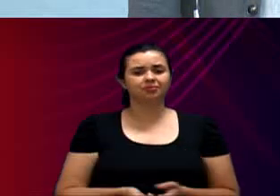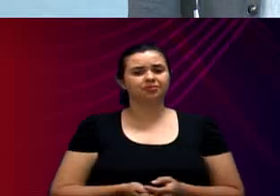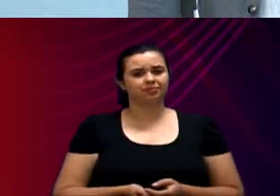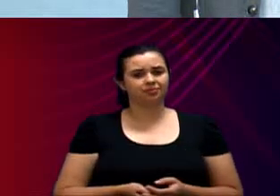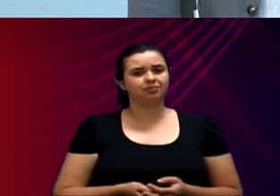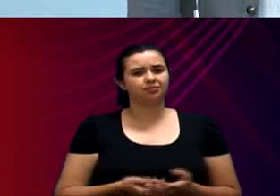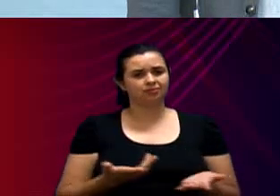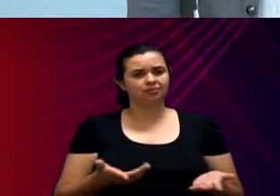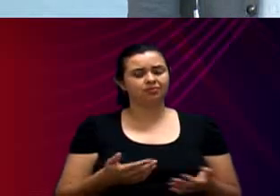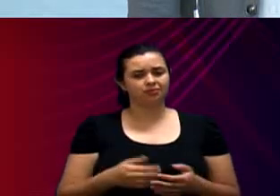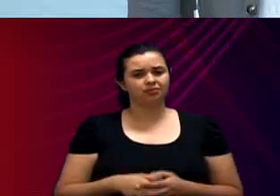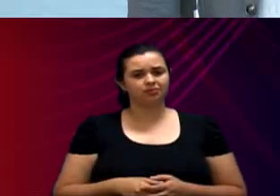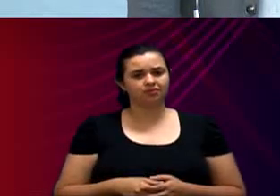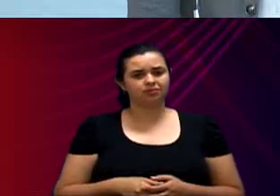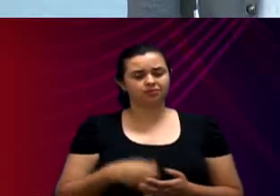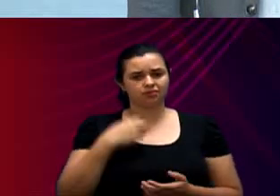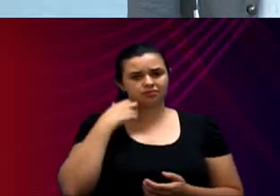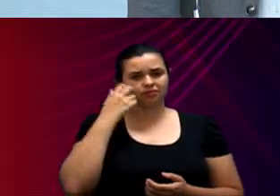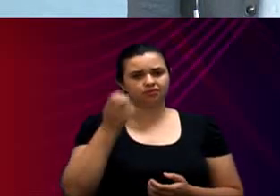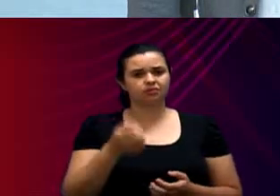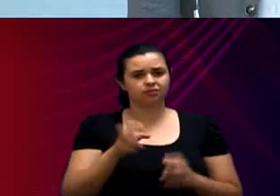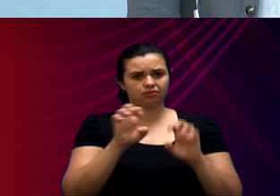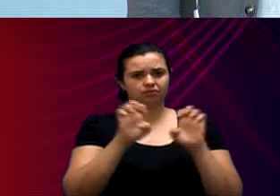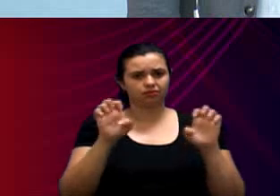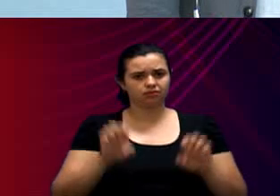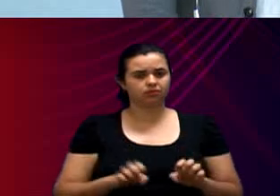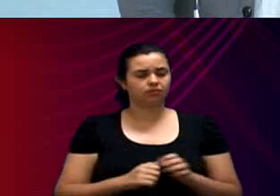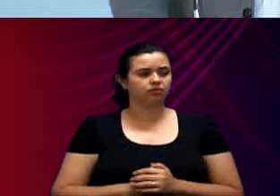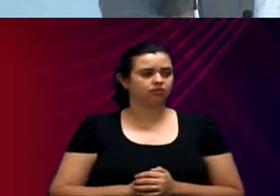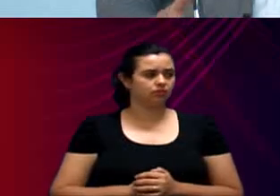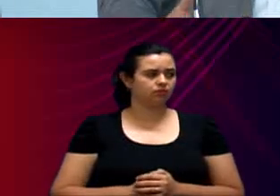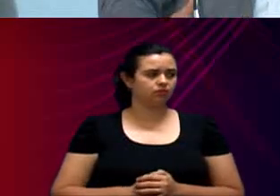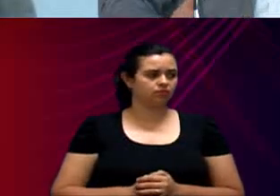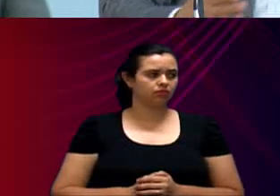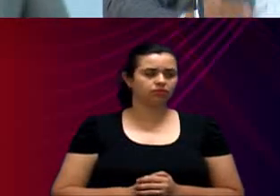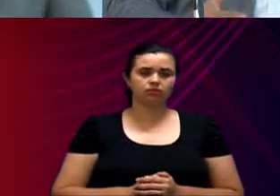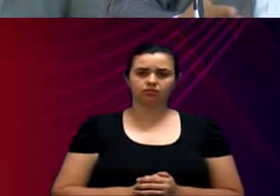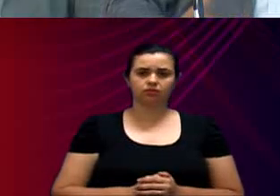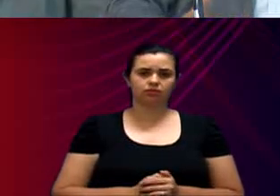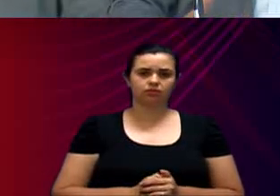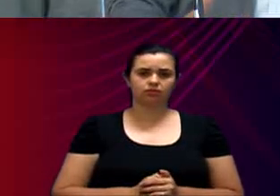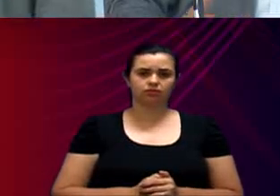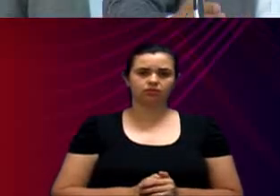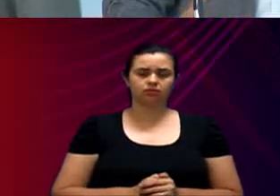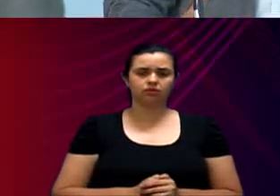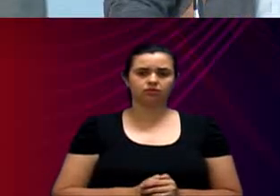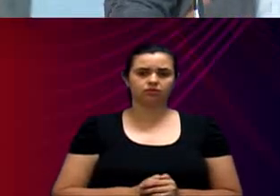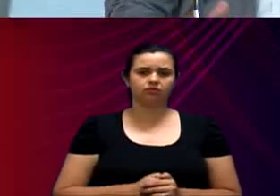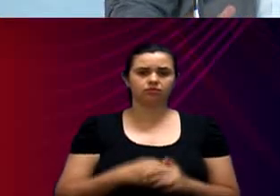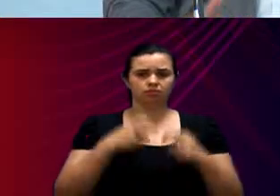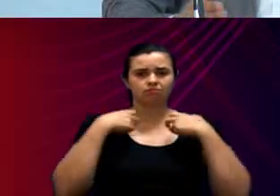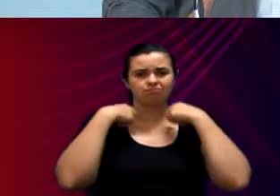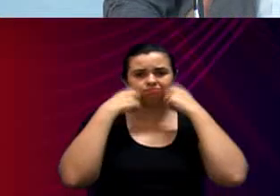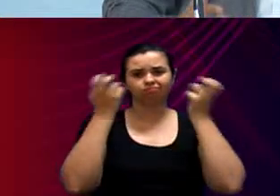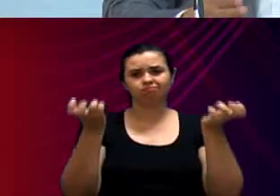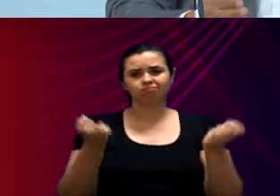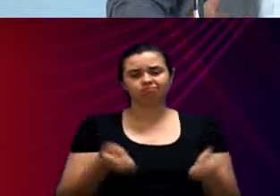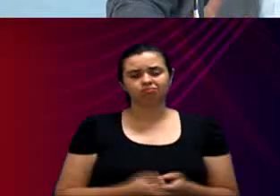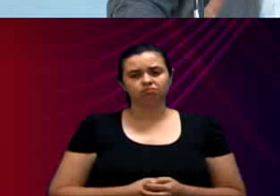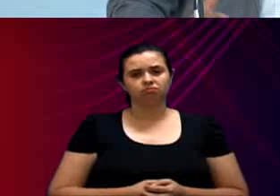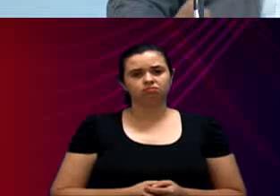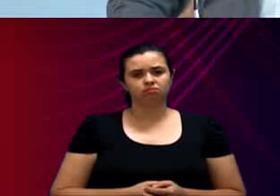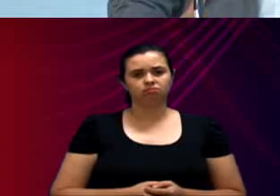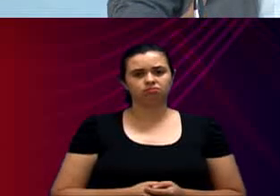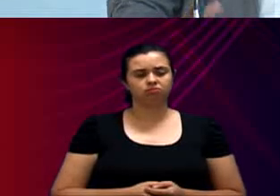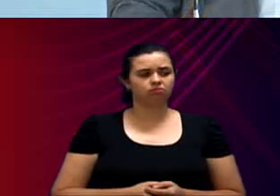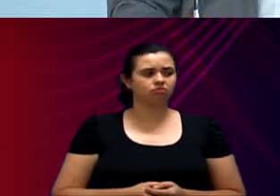mais tenha uma estrutura e não perca a estrutura. Deixa eu só complementar. Não tem nada... É constrangedor, vereador Iago. Vereadora, é só para complementar.